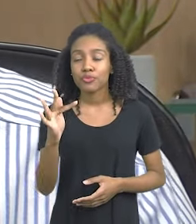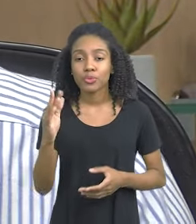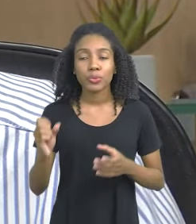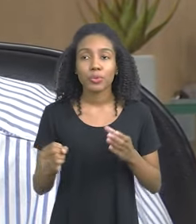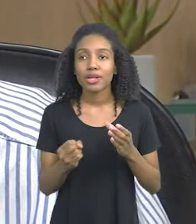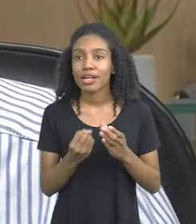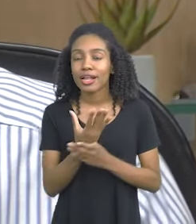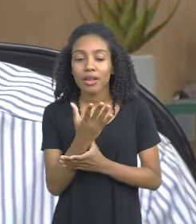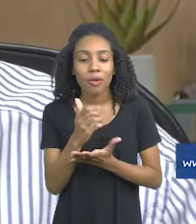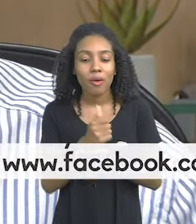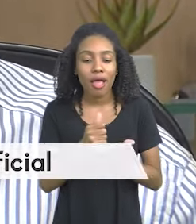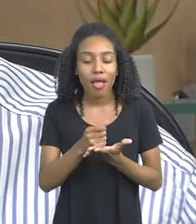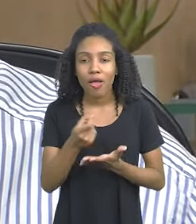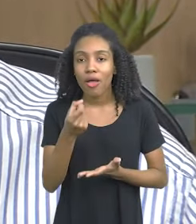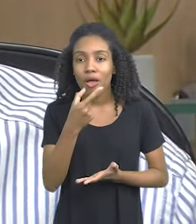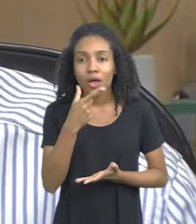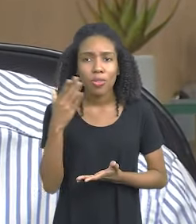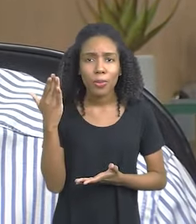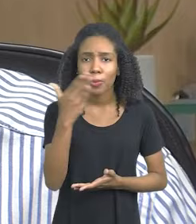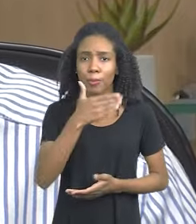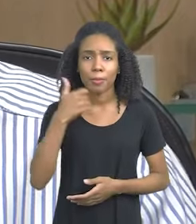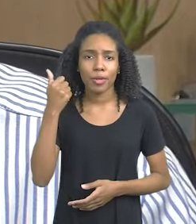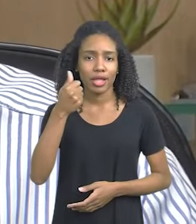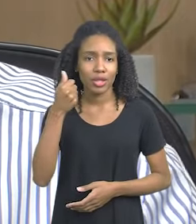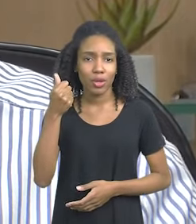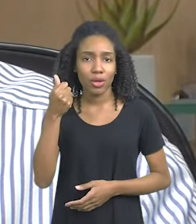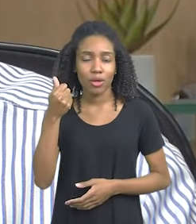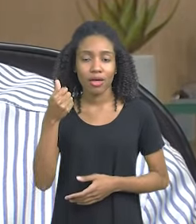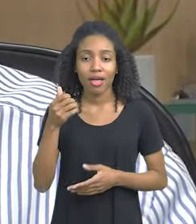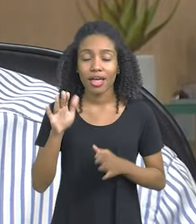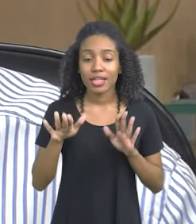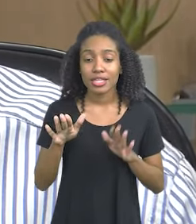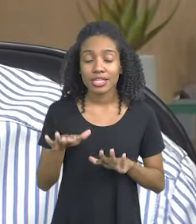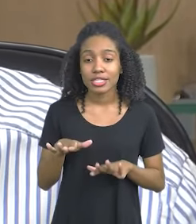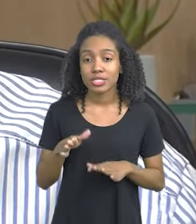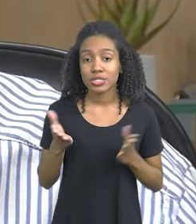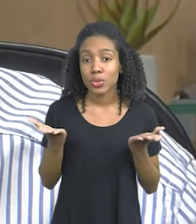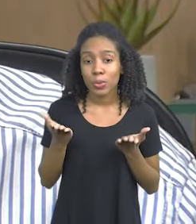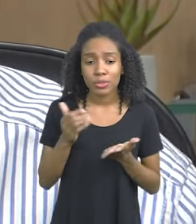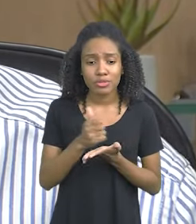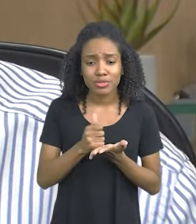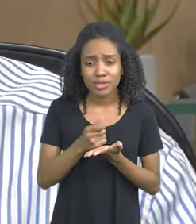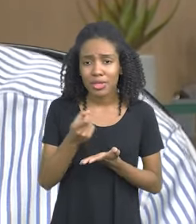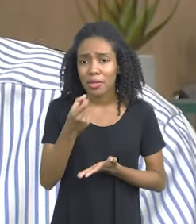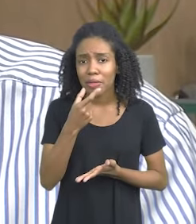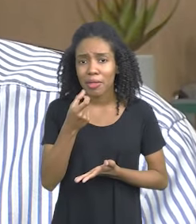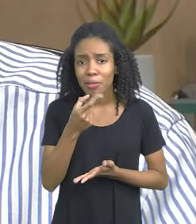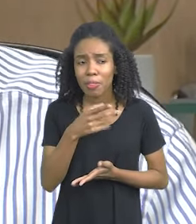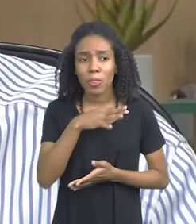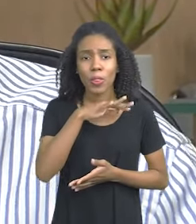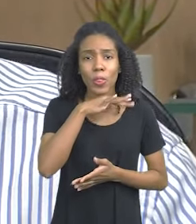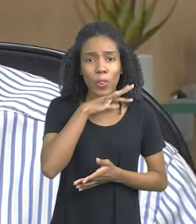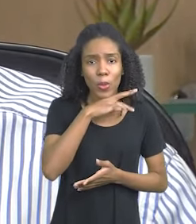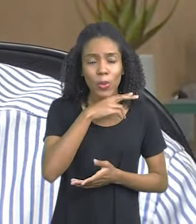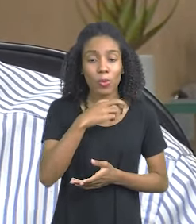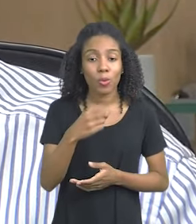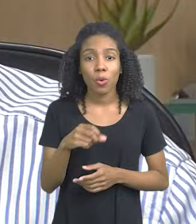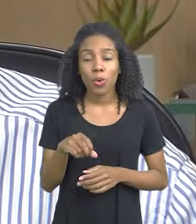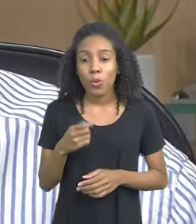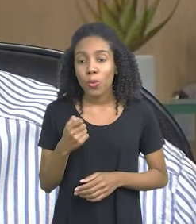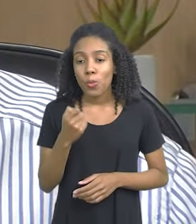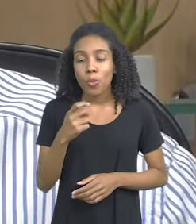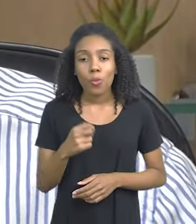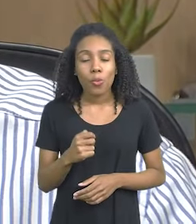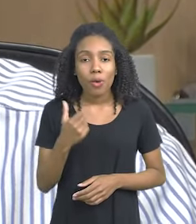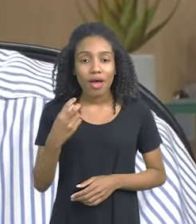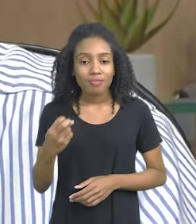você estava ingerindo no seu corpo estava te fazendo mal. Não é assim? Assim é a ciência. Ela vai mudando, ela